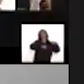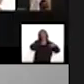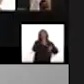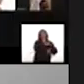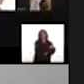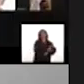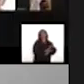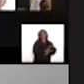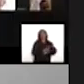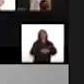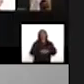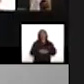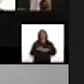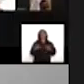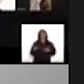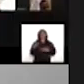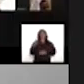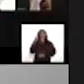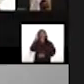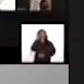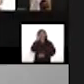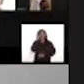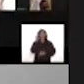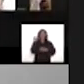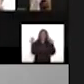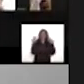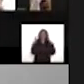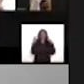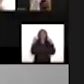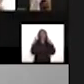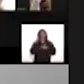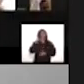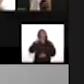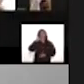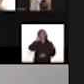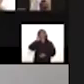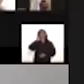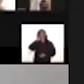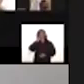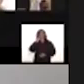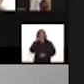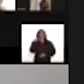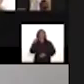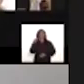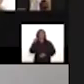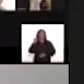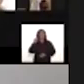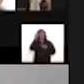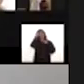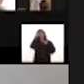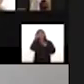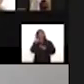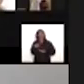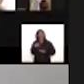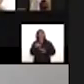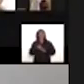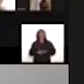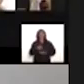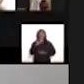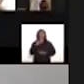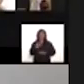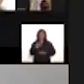eu faço essa questão de ordem porque este projeto de lei, que é o primeiro na ordem do dia de hoje, nesta